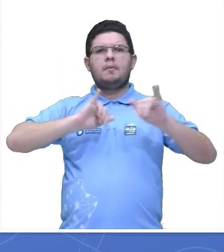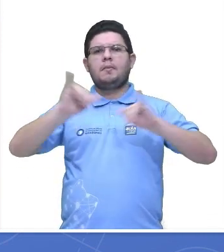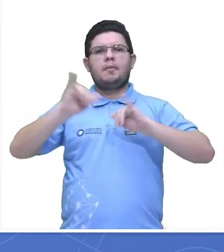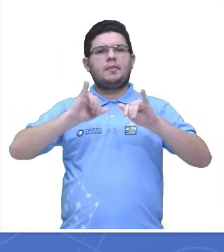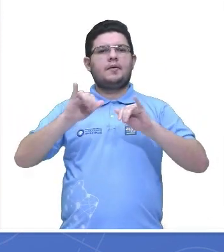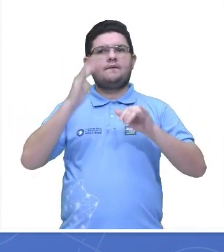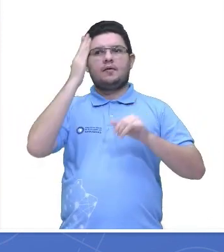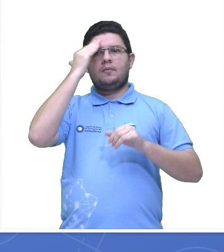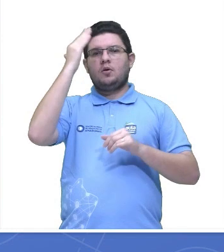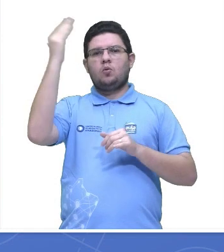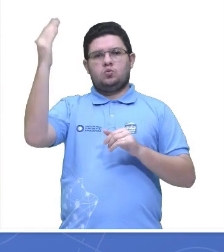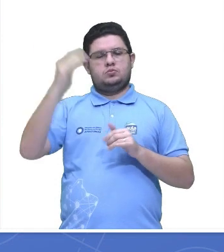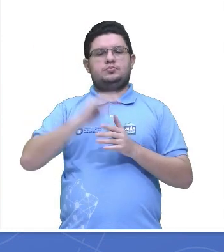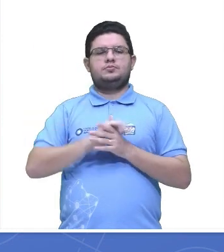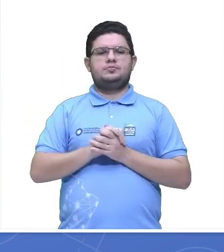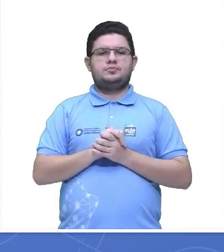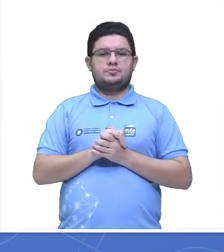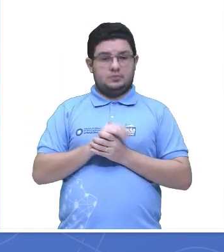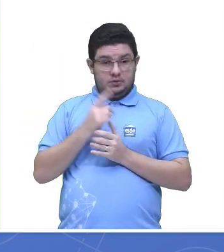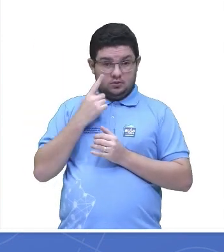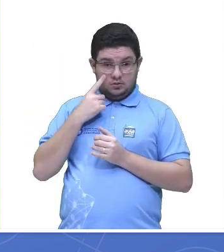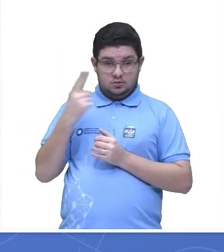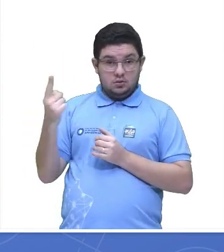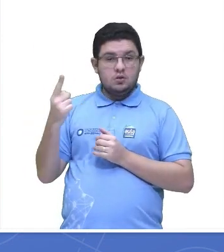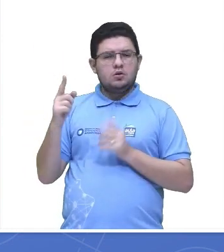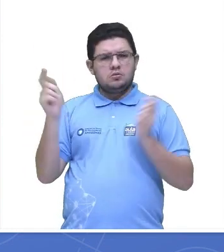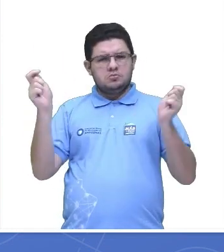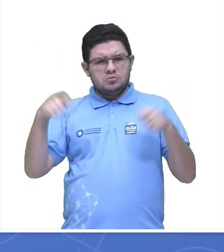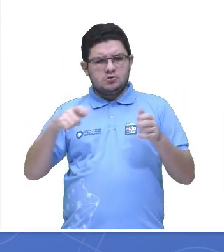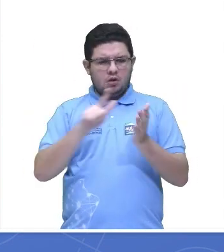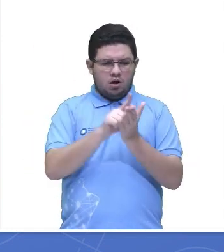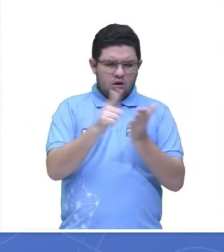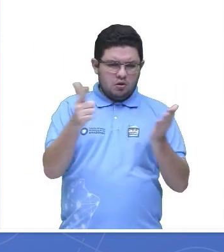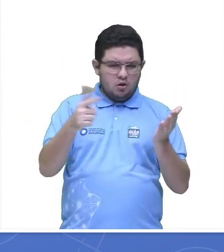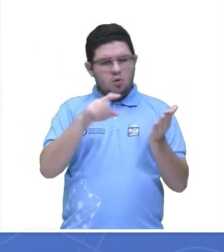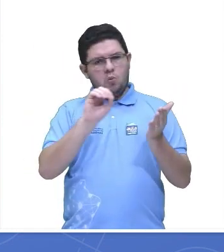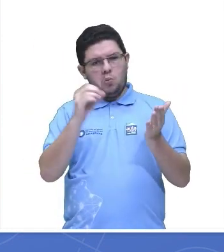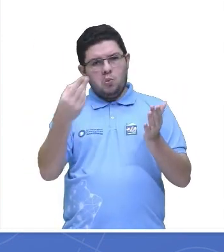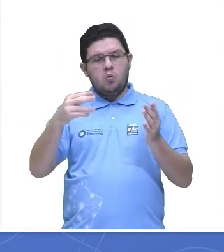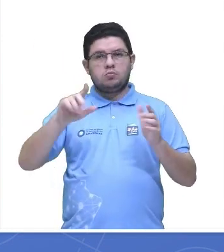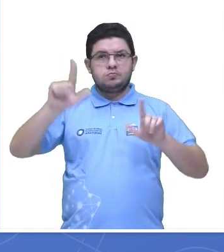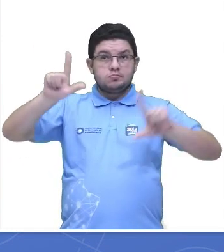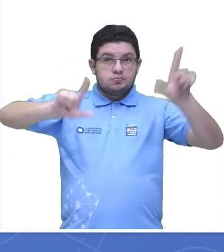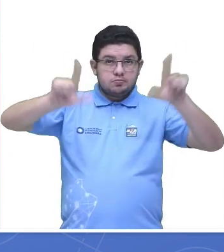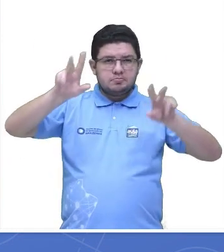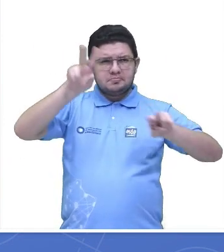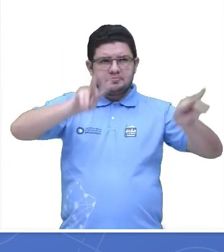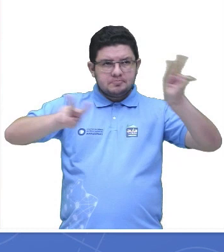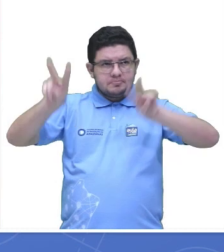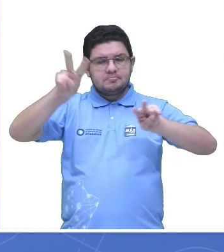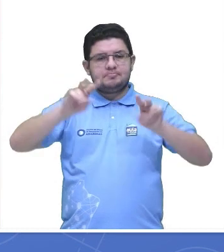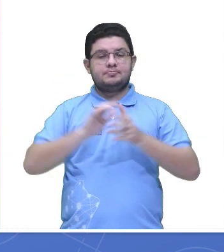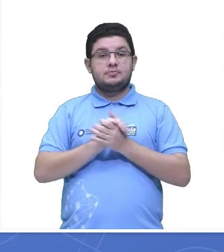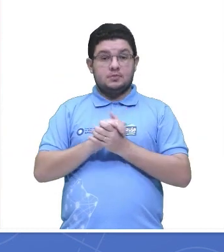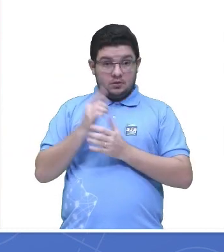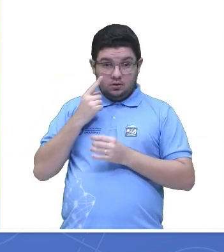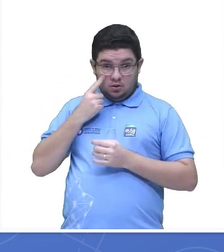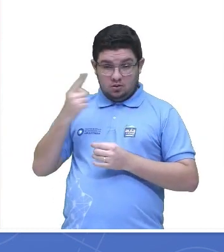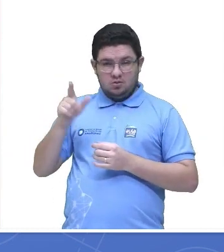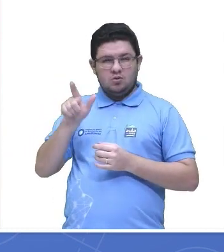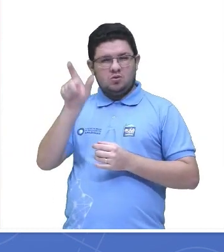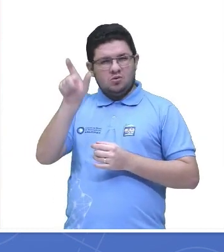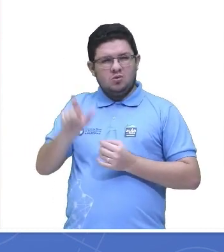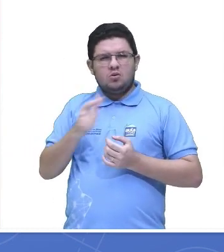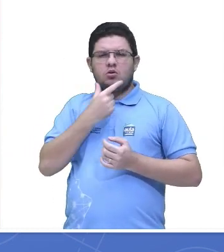ou virtualmente. Em relação a Steve Jobs, esse texto propõe, quais eram as opções que nós tínhamos ali? Letra A, expor